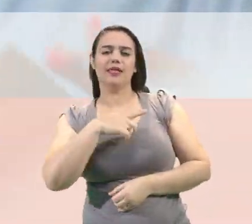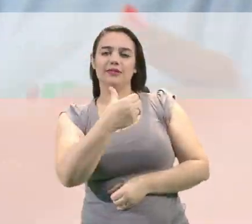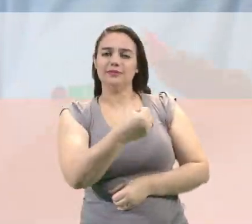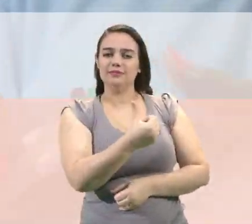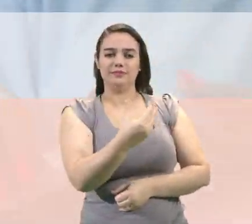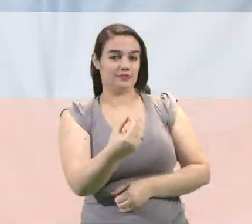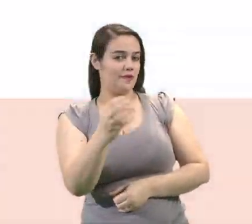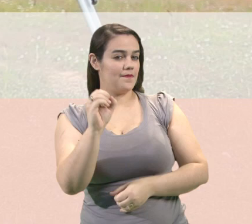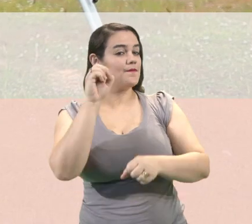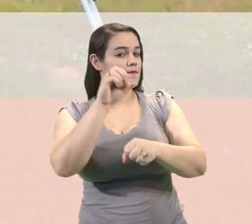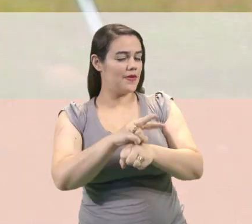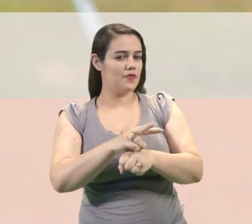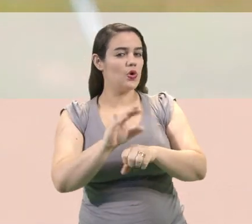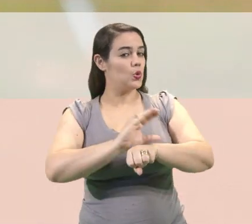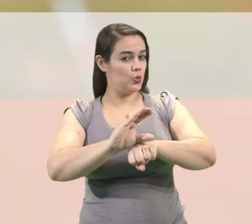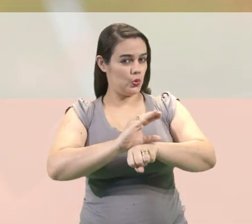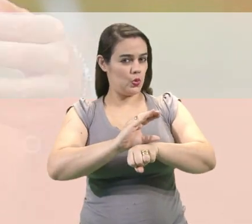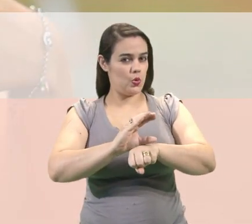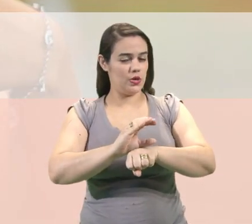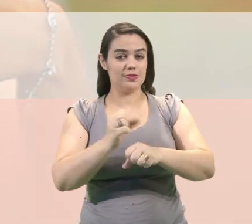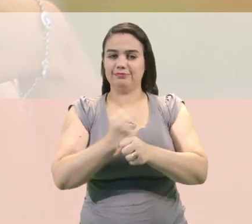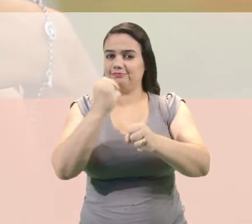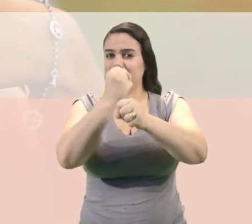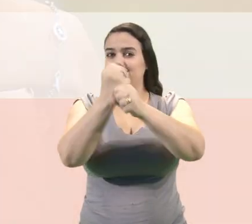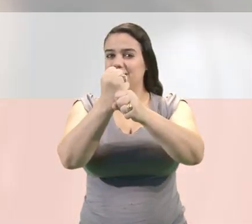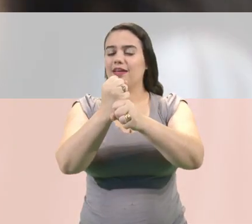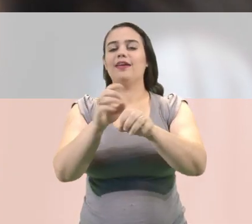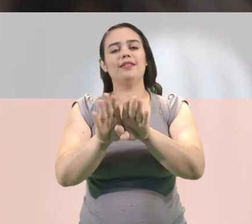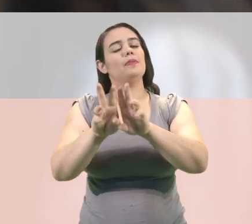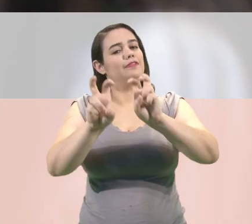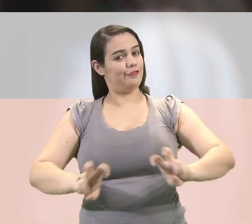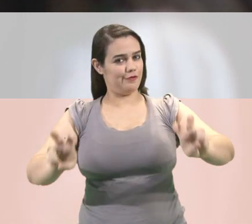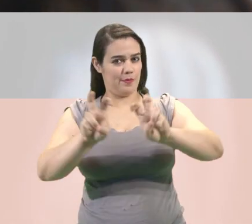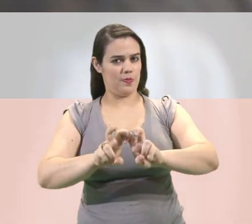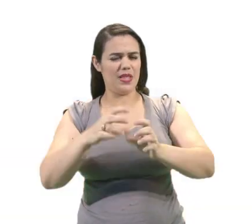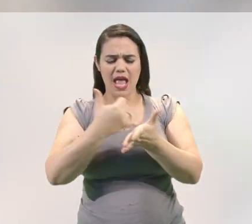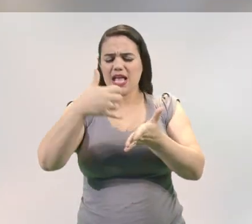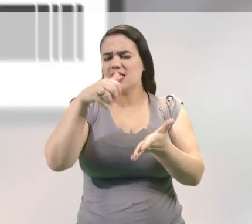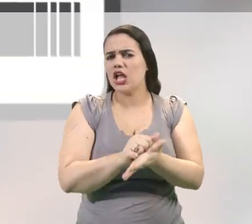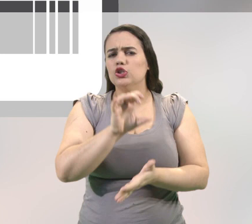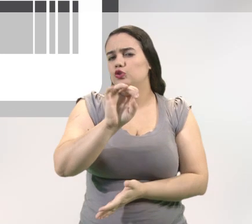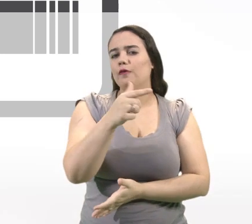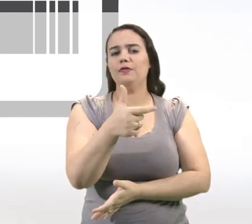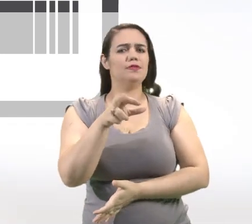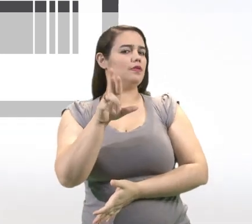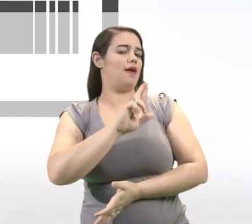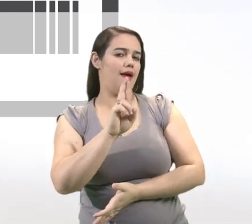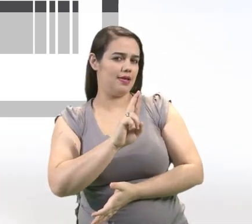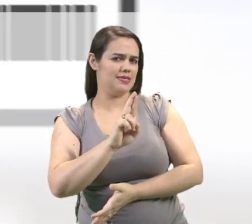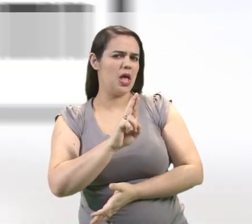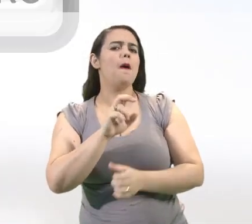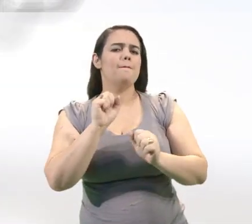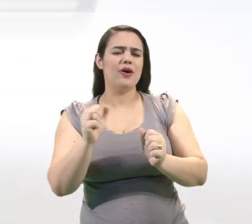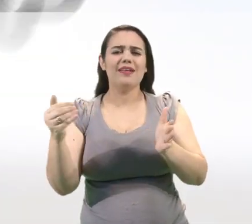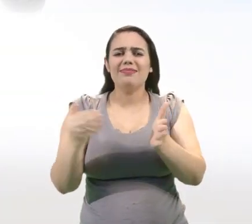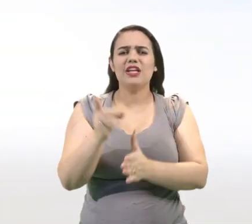são 160 vagas nos cursos técnicos integrados de edificações e informática. A inscrição custa R$